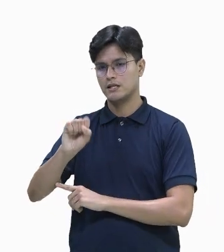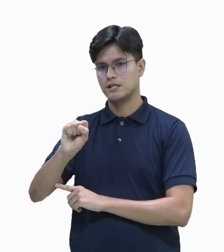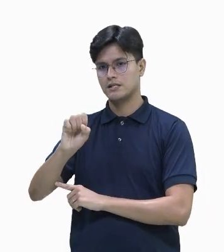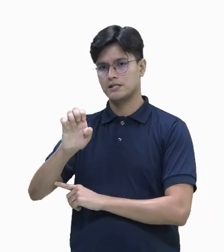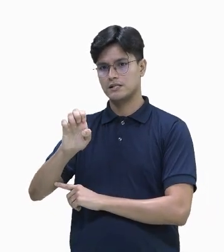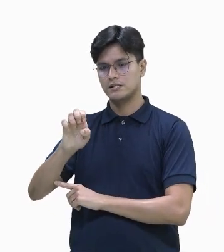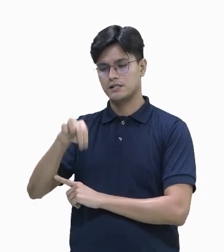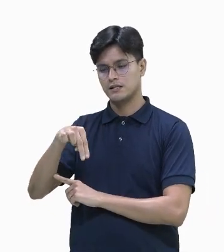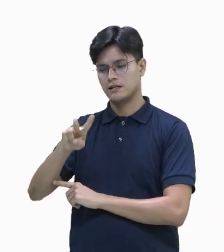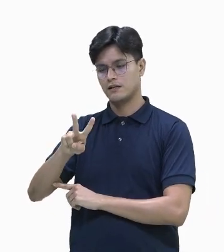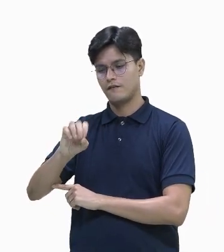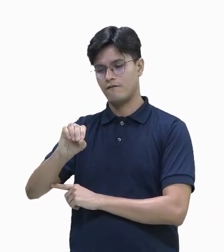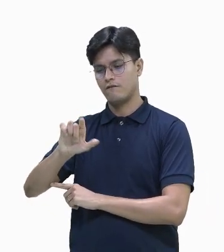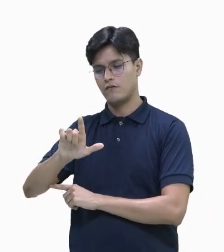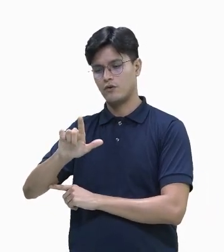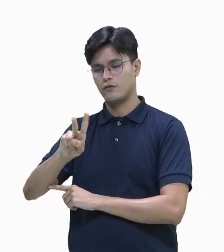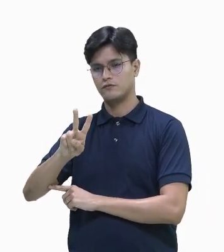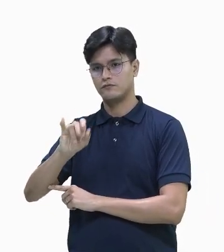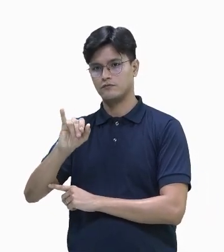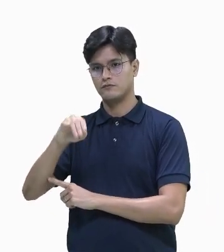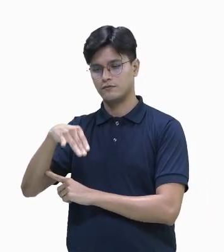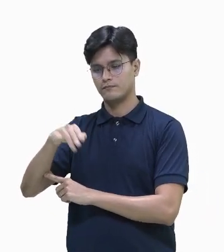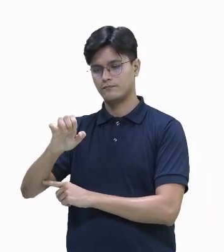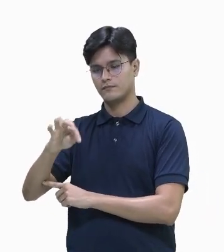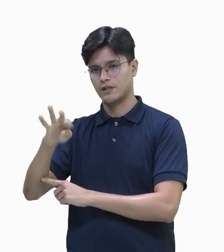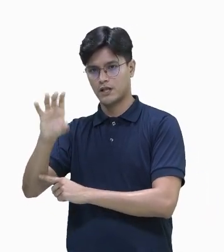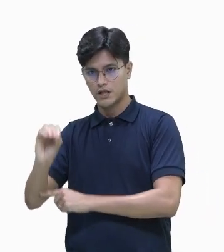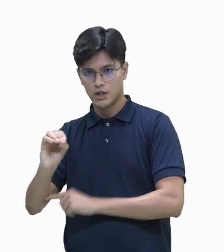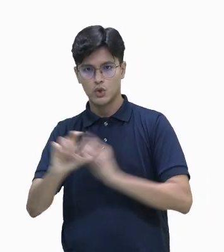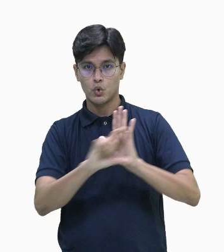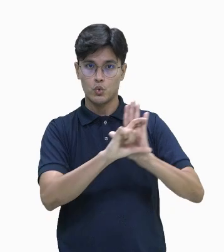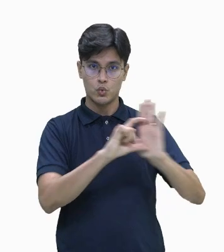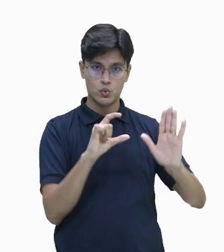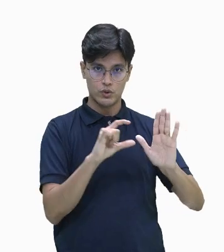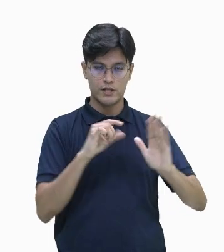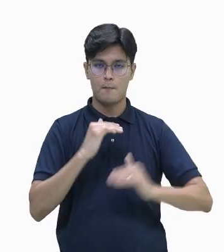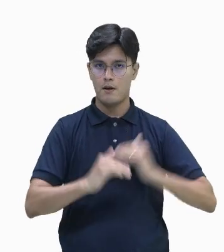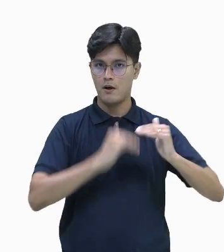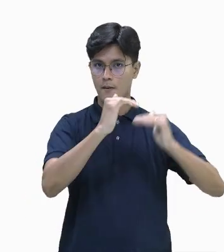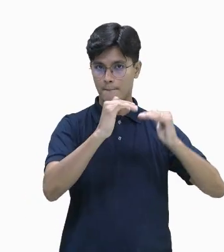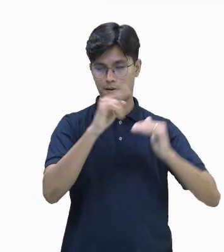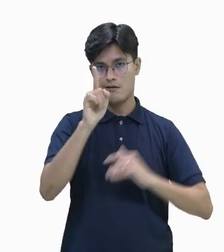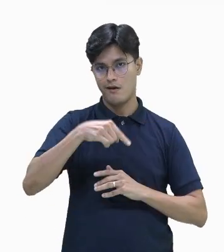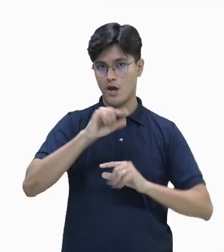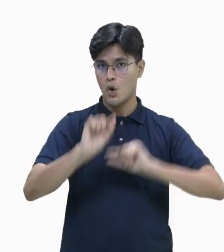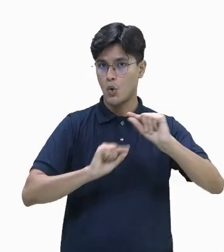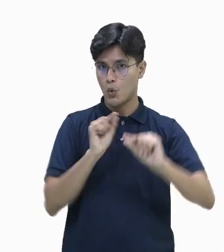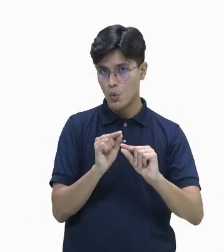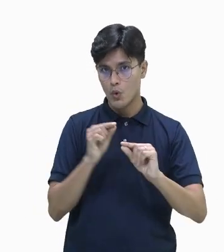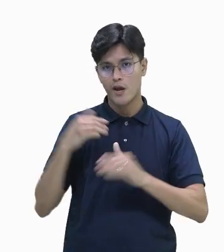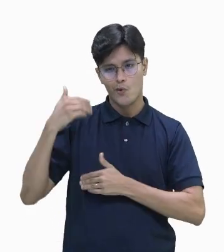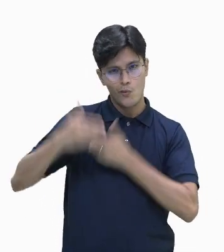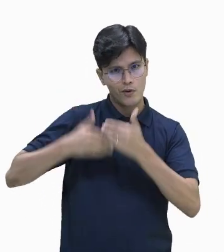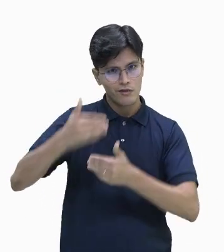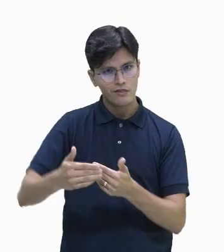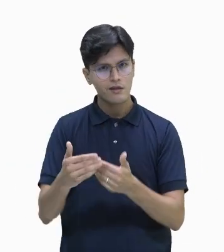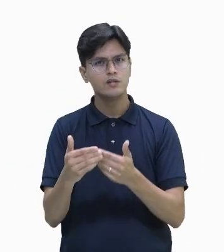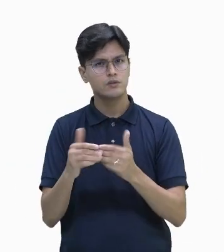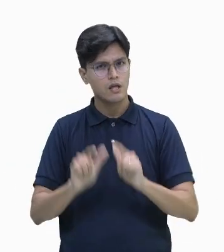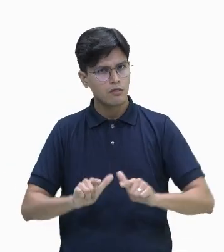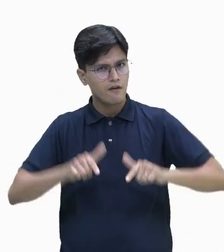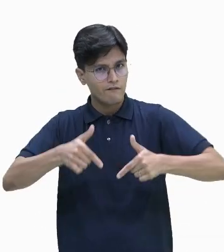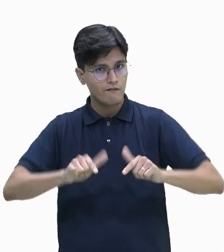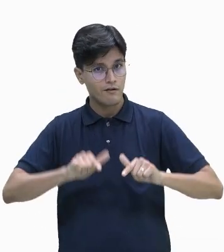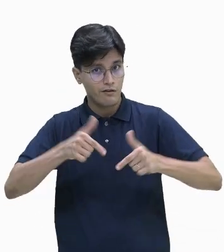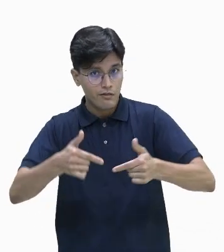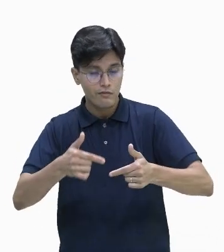por favor, o processo de defesa da sua opinião, a construção da sua argumentação, não é? Tanto